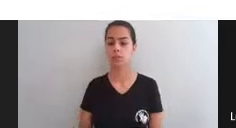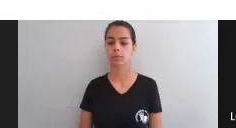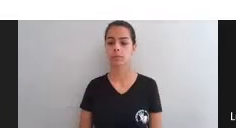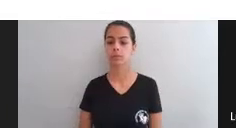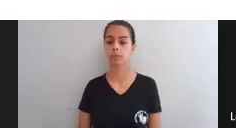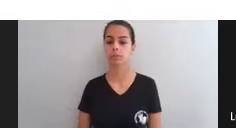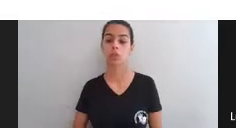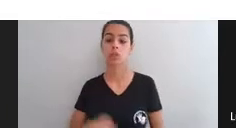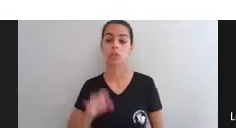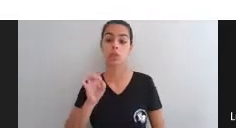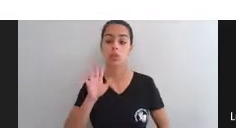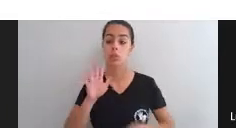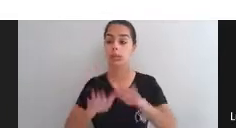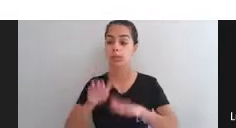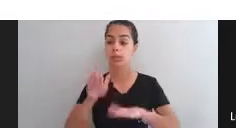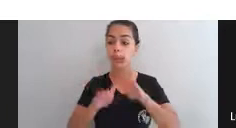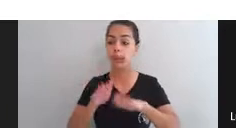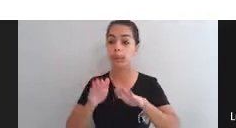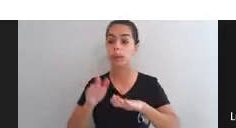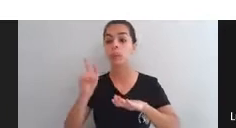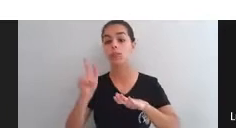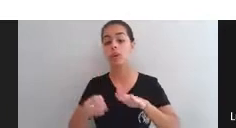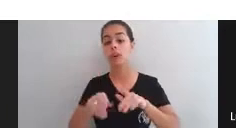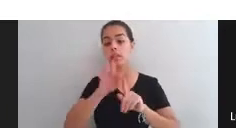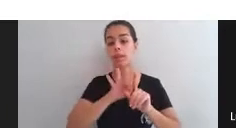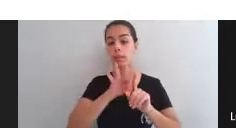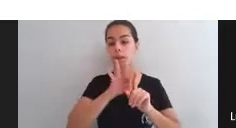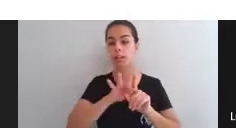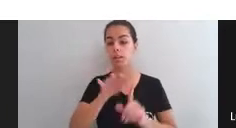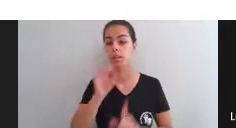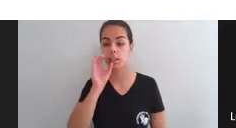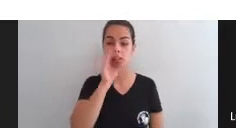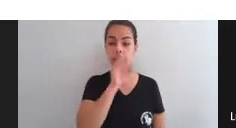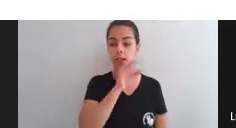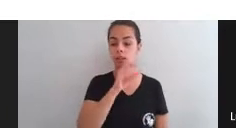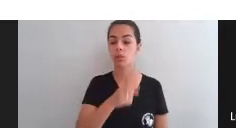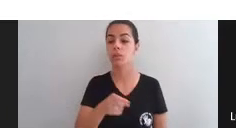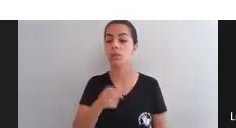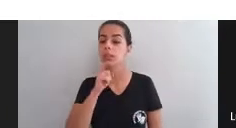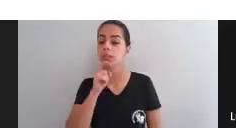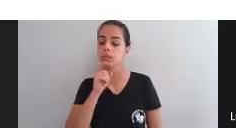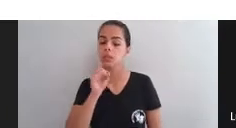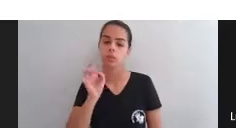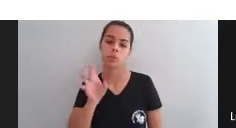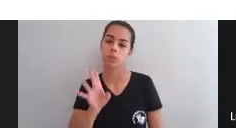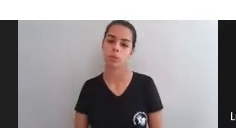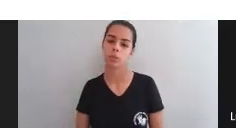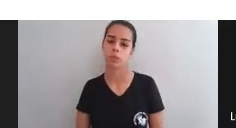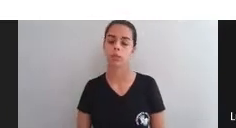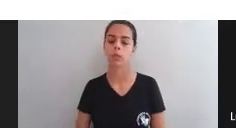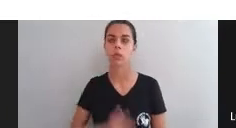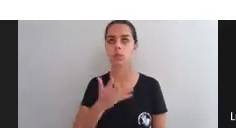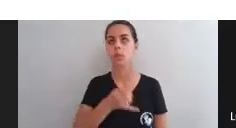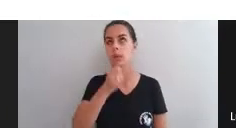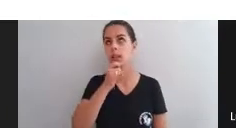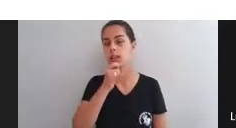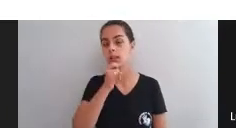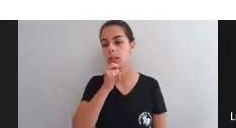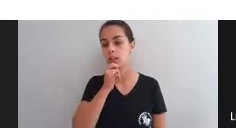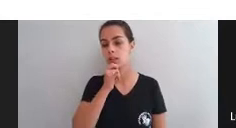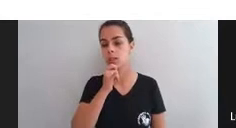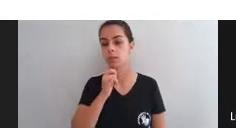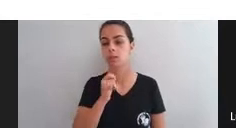só vai depender das temperaturas entre a fonte quente e a fonte fria. Então, vamos supor aí, que